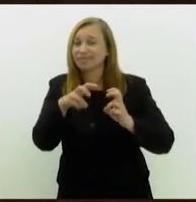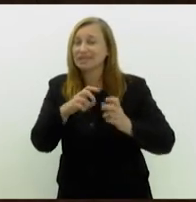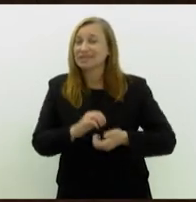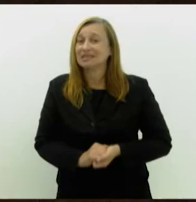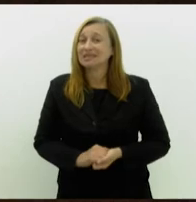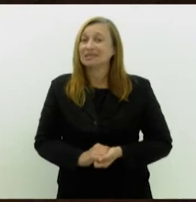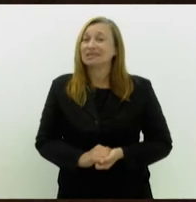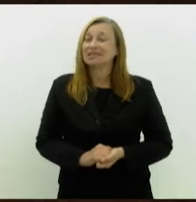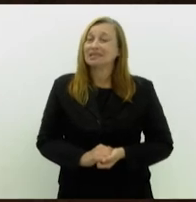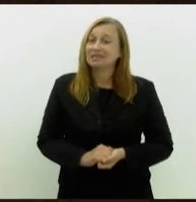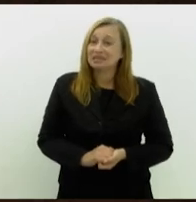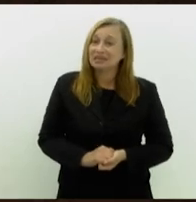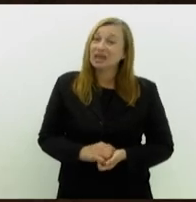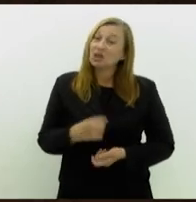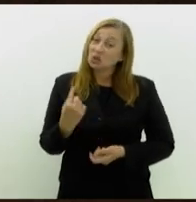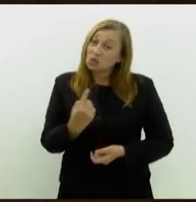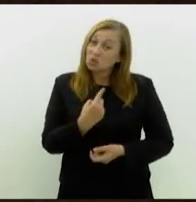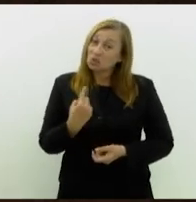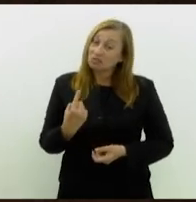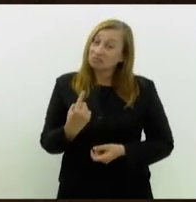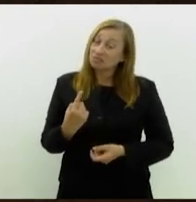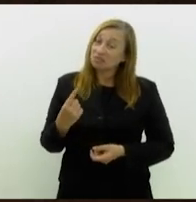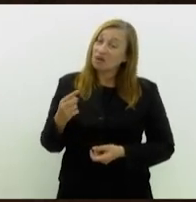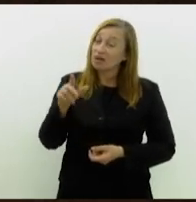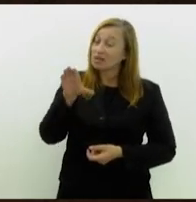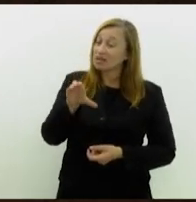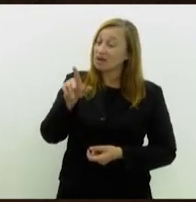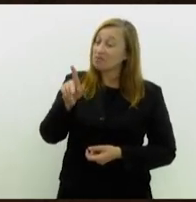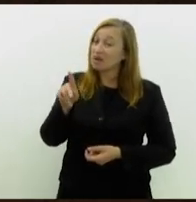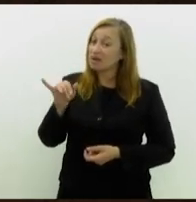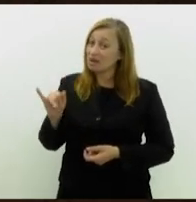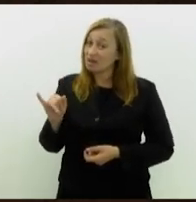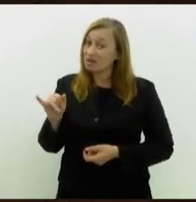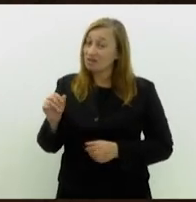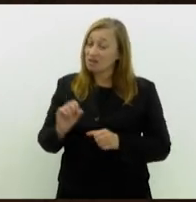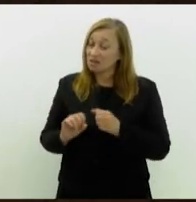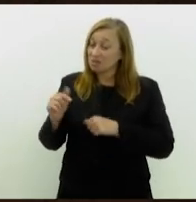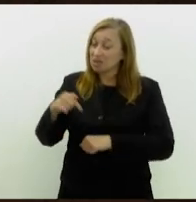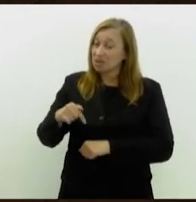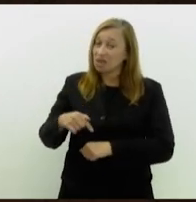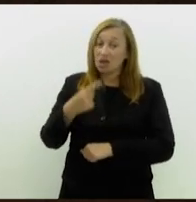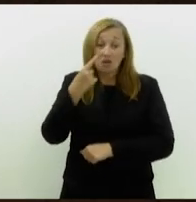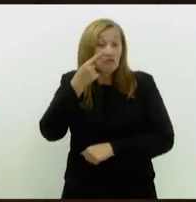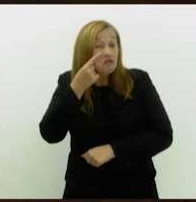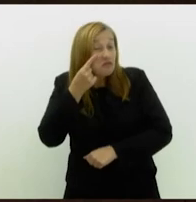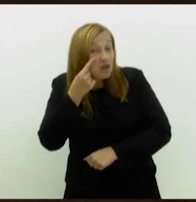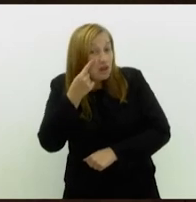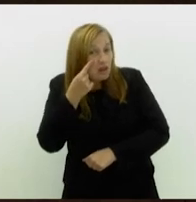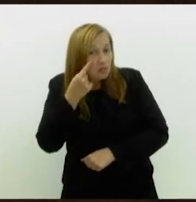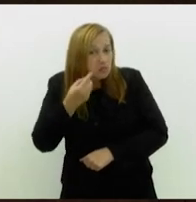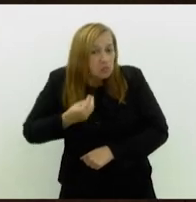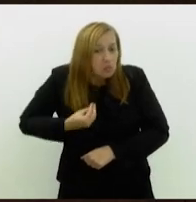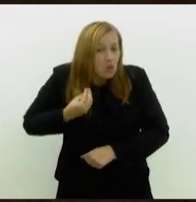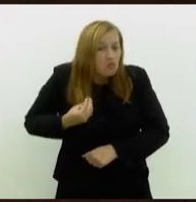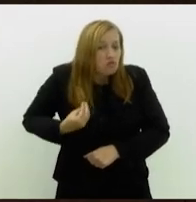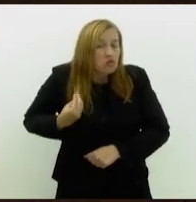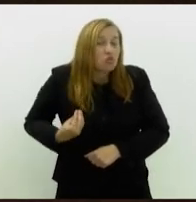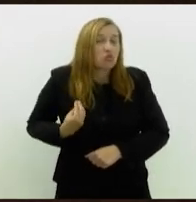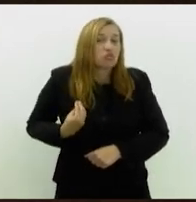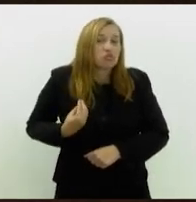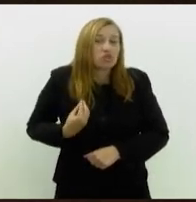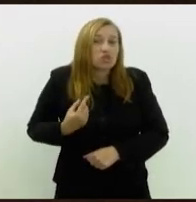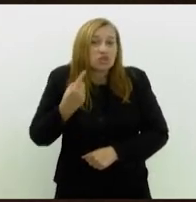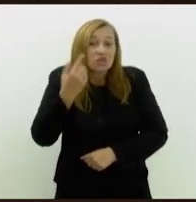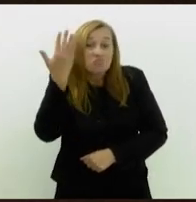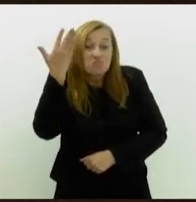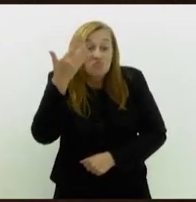fizemos aqui uma CPI e constatamos ao vivo e a cores